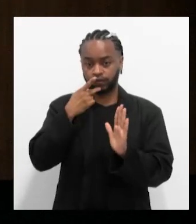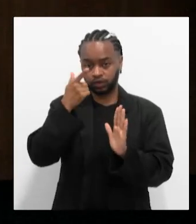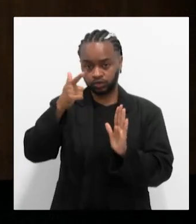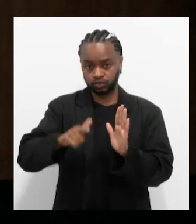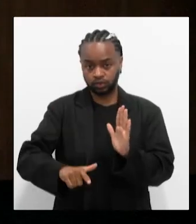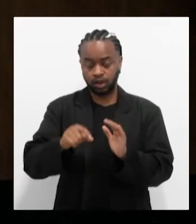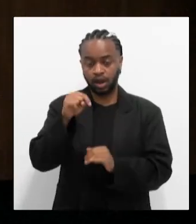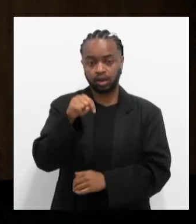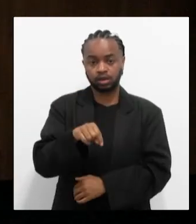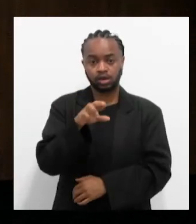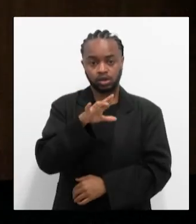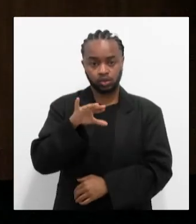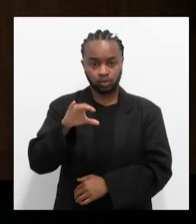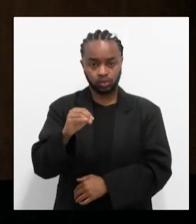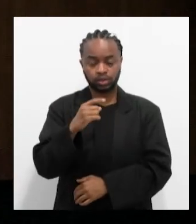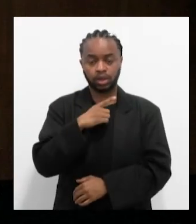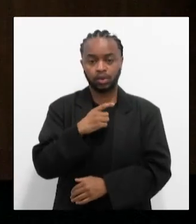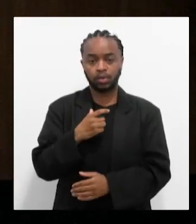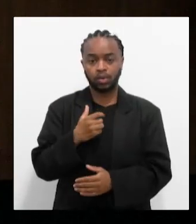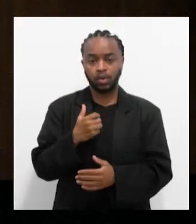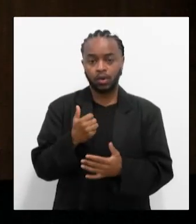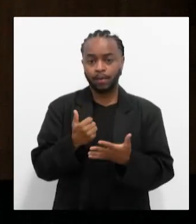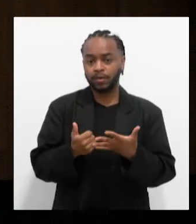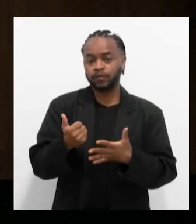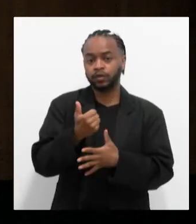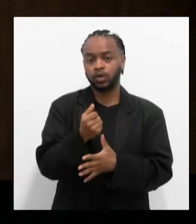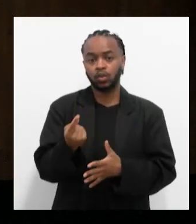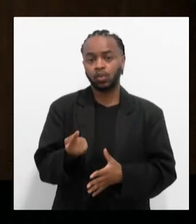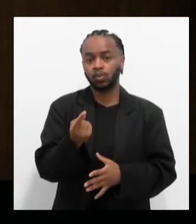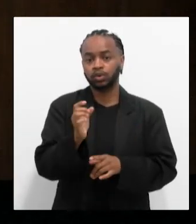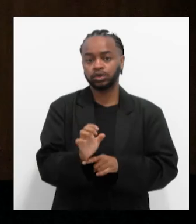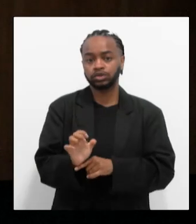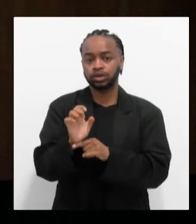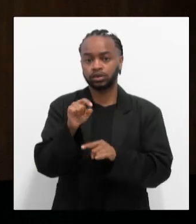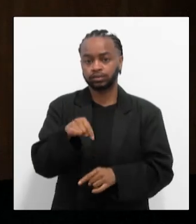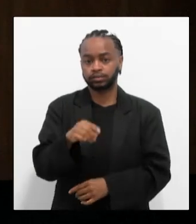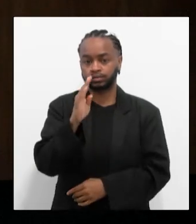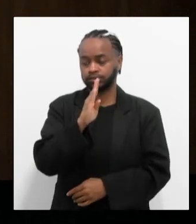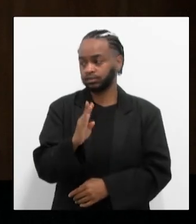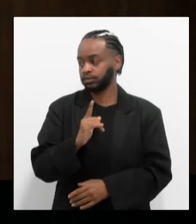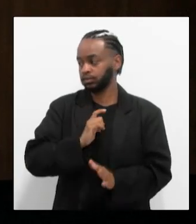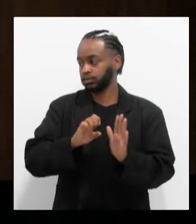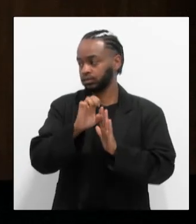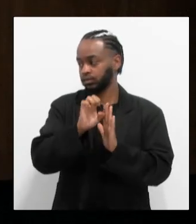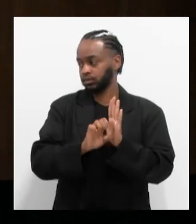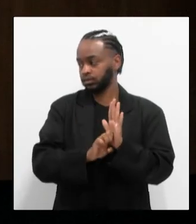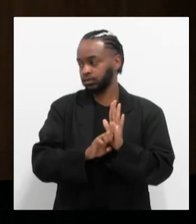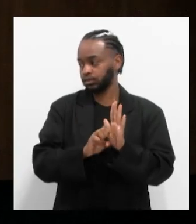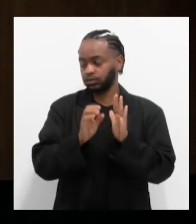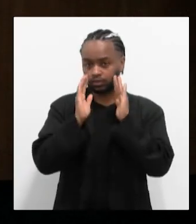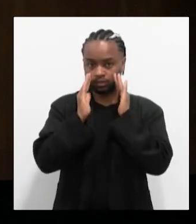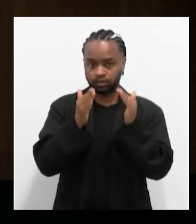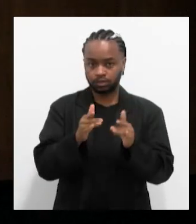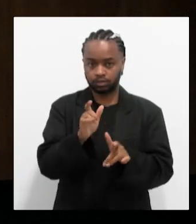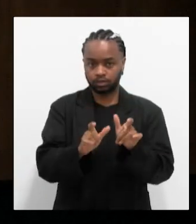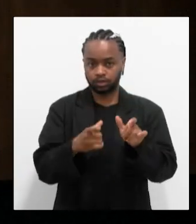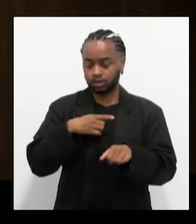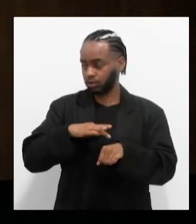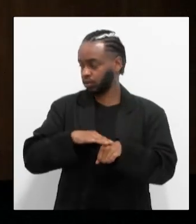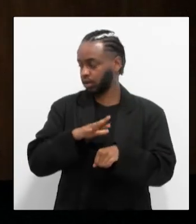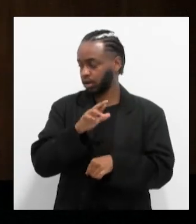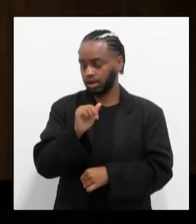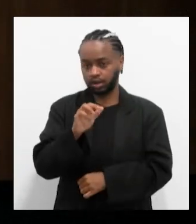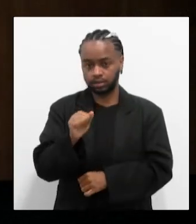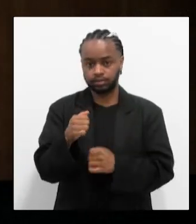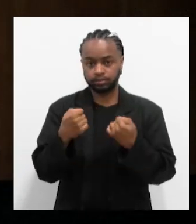o Estado do Rio tem o privilégio de ser o único estado do Brasil de ter o estatuto da pessoa com doença rara. Então, precisamos fazer cumpri-lo.